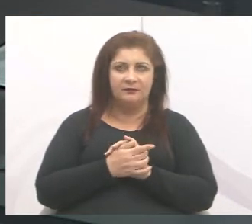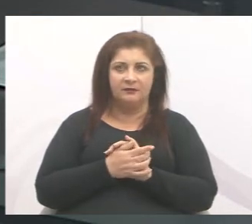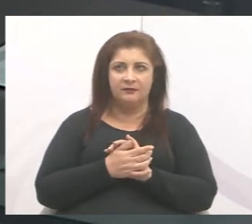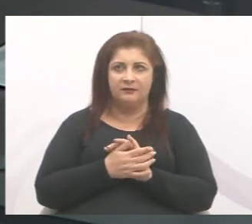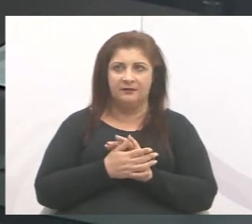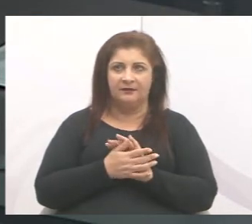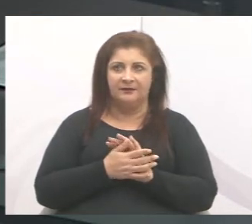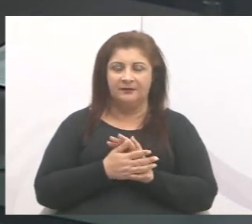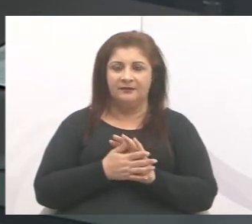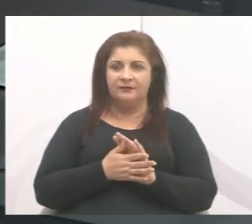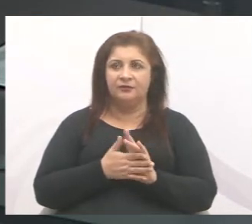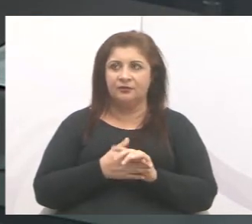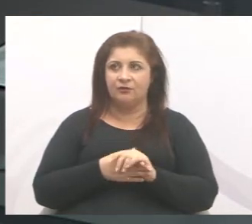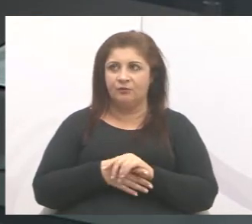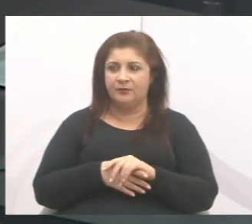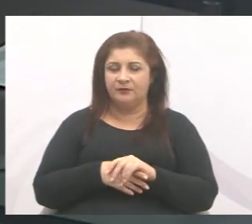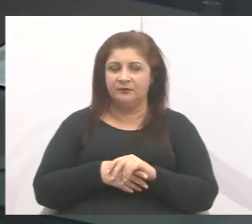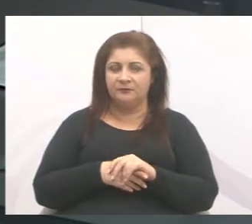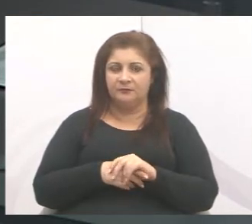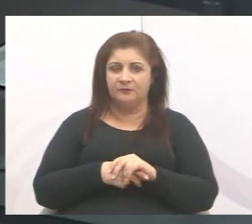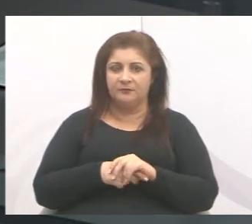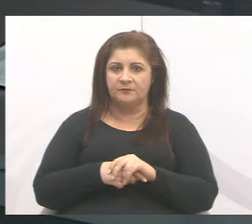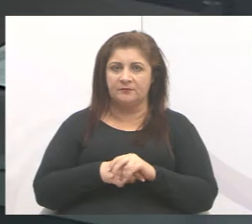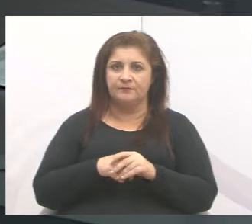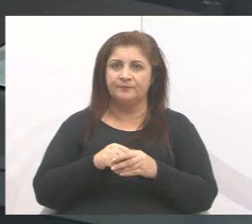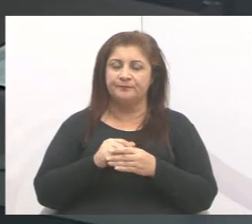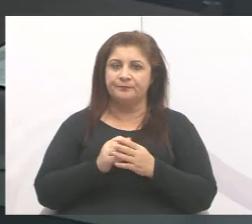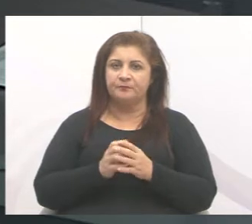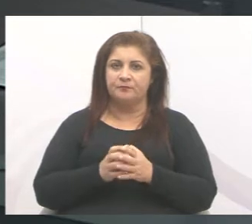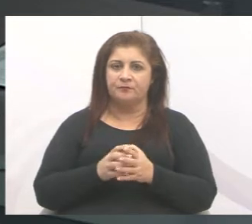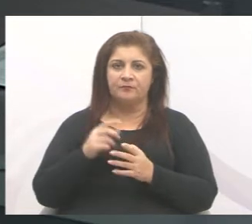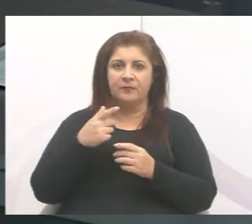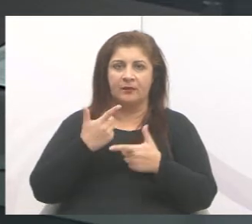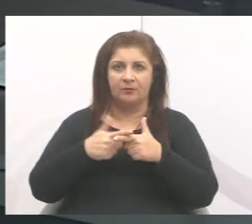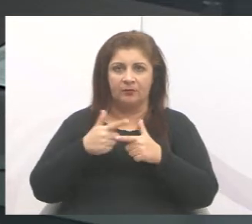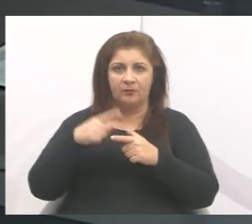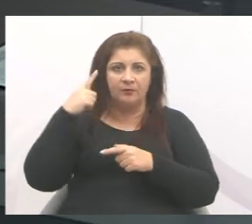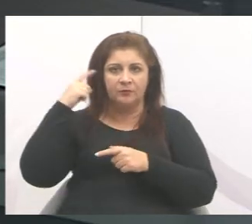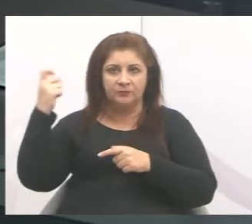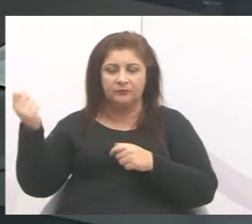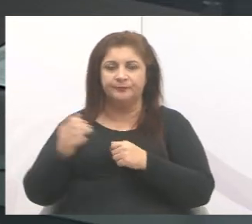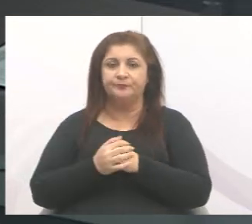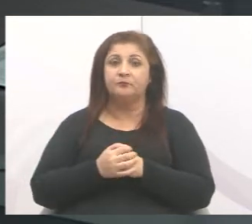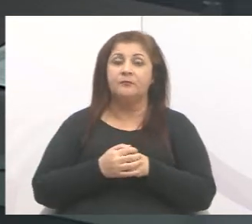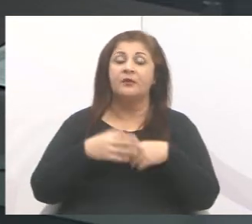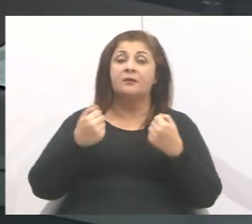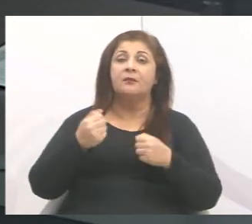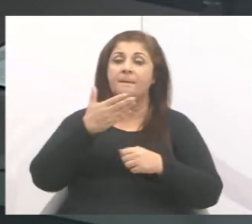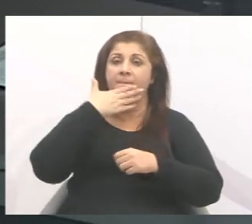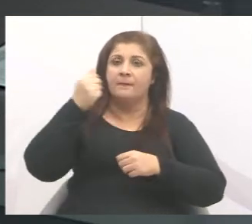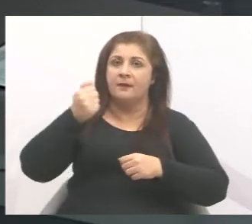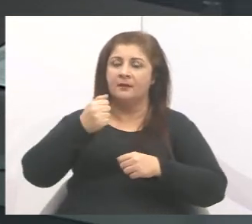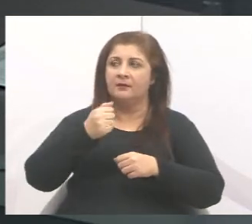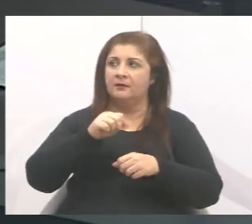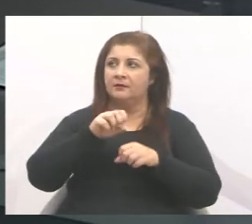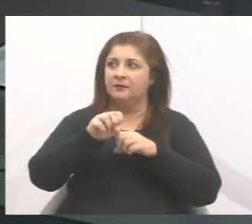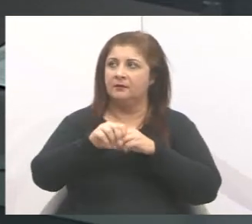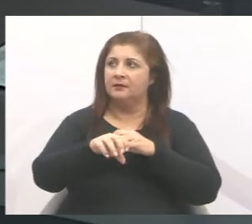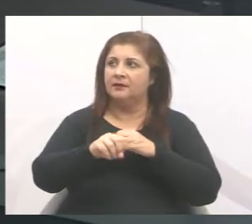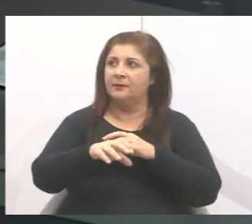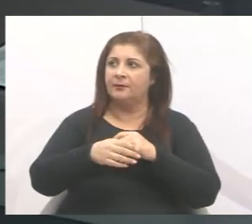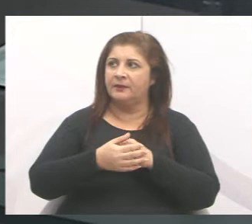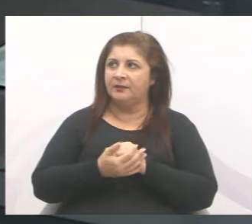recurso precisa ser empregado na melhoria da estrutura da educação, né, das escolas, né, de